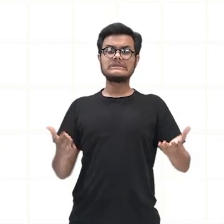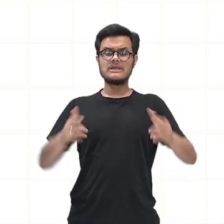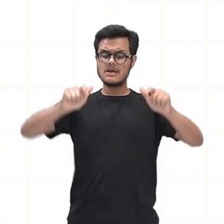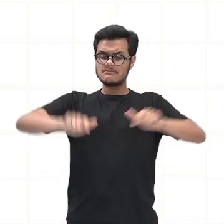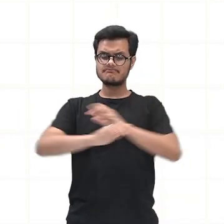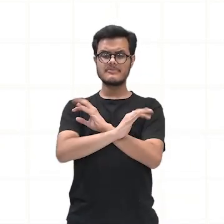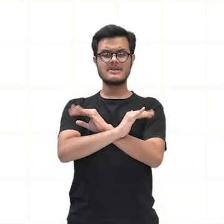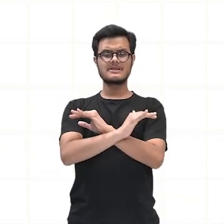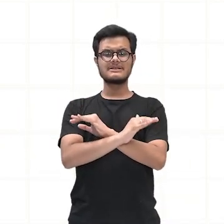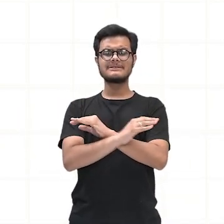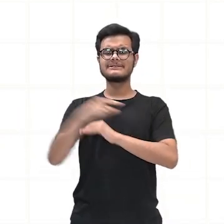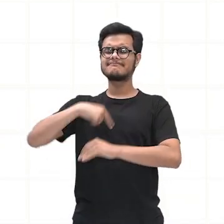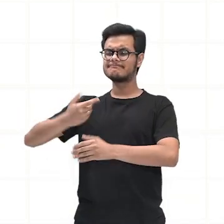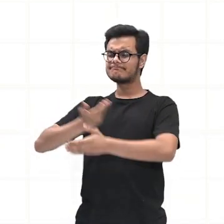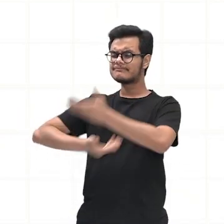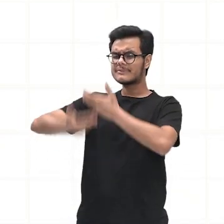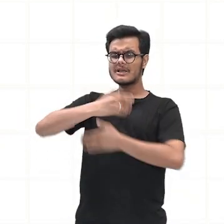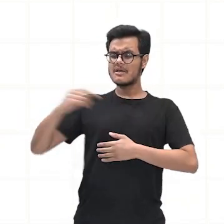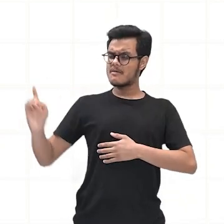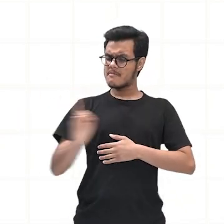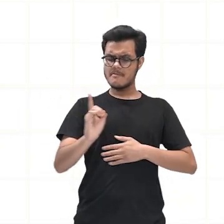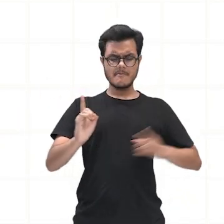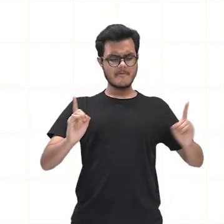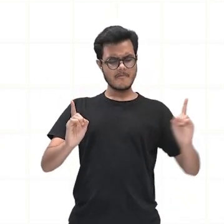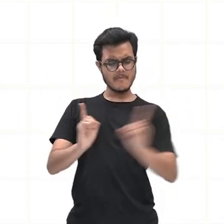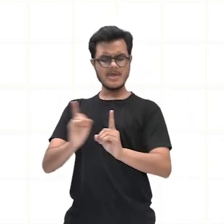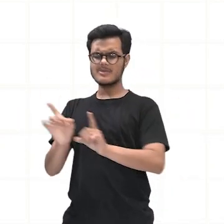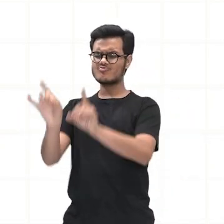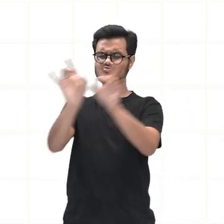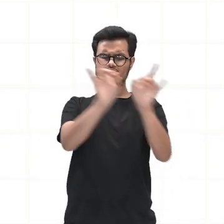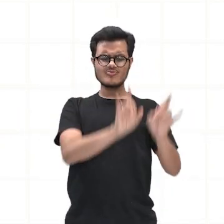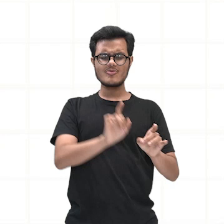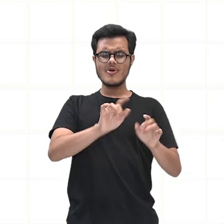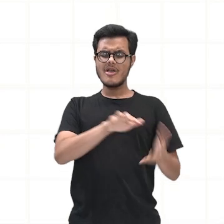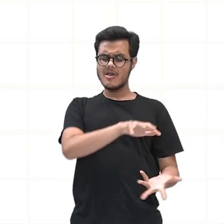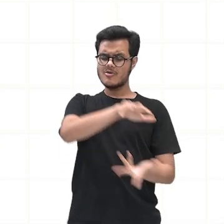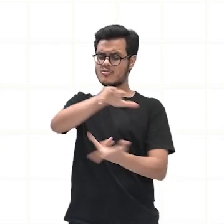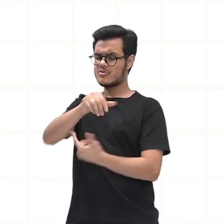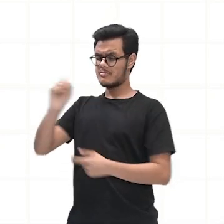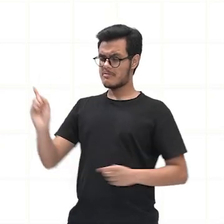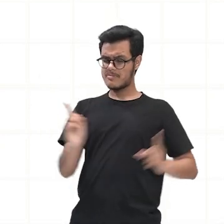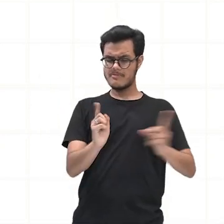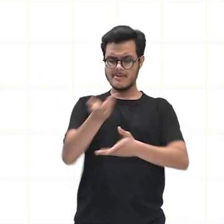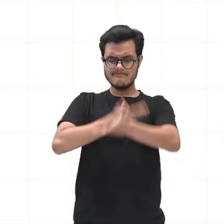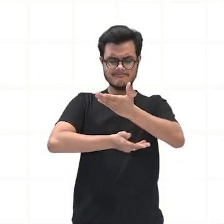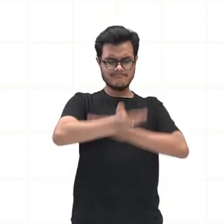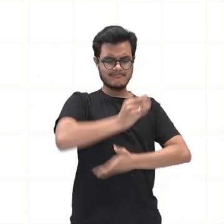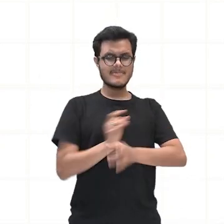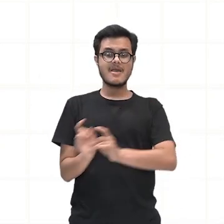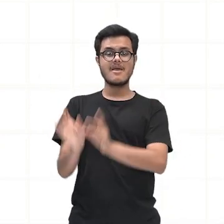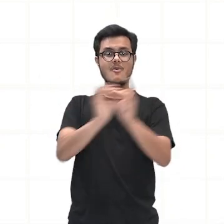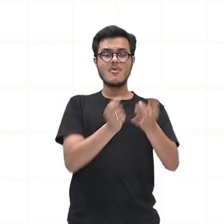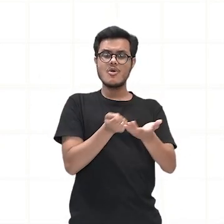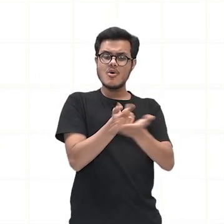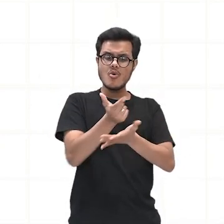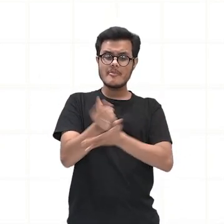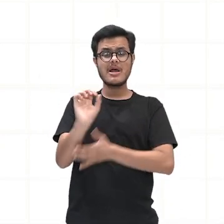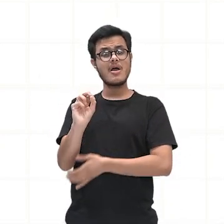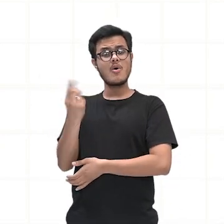para pessoas e mercadorias de várias partes do mundo. Como a gente viu agora há pouco na